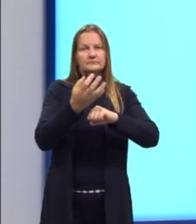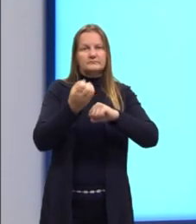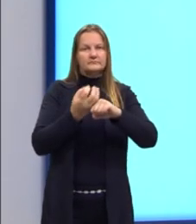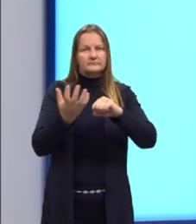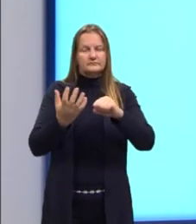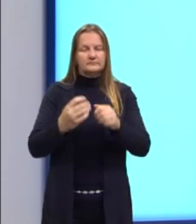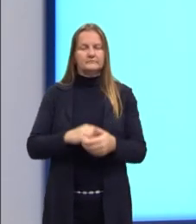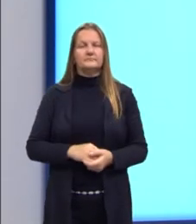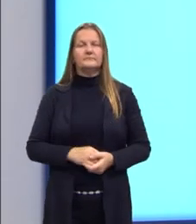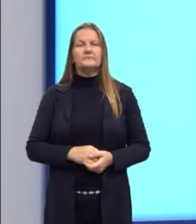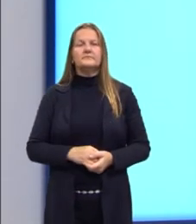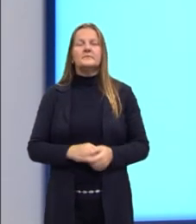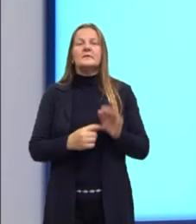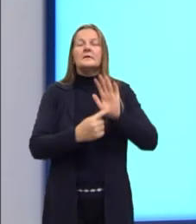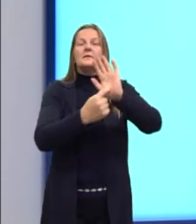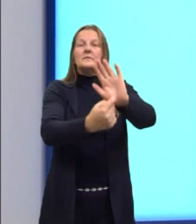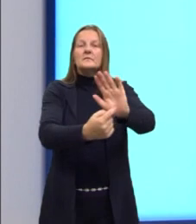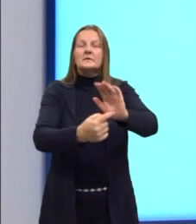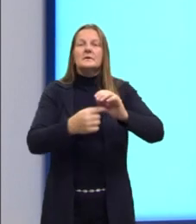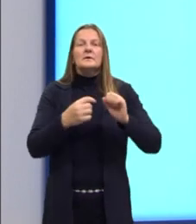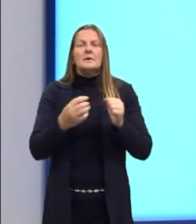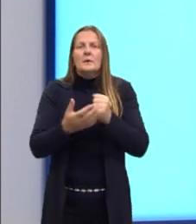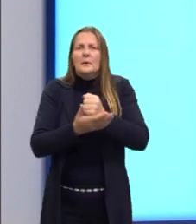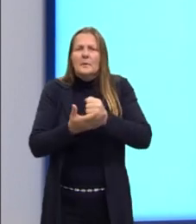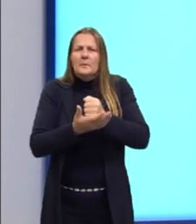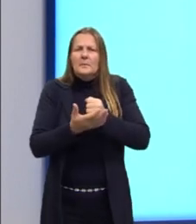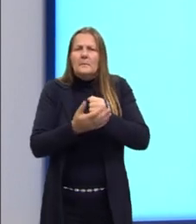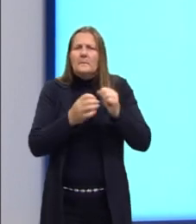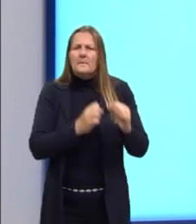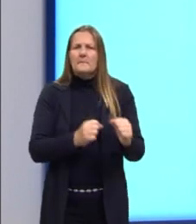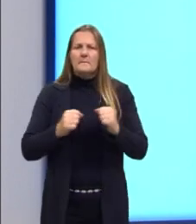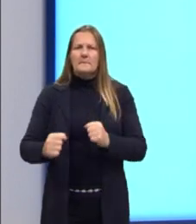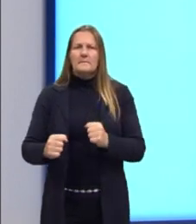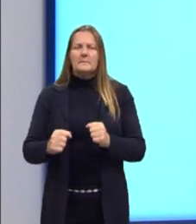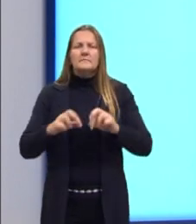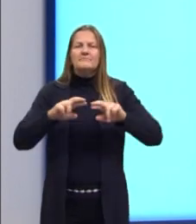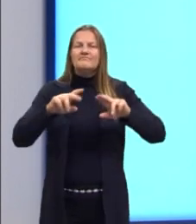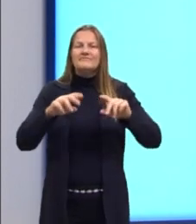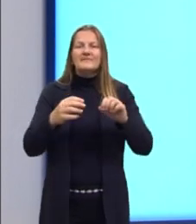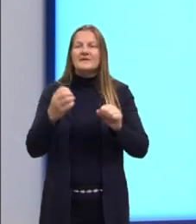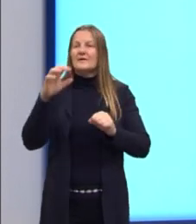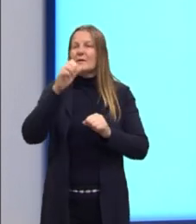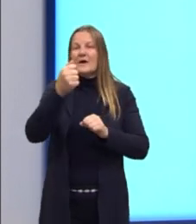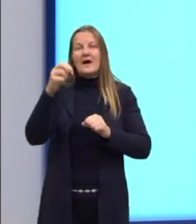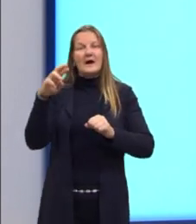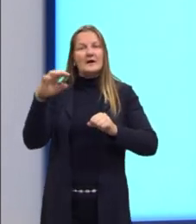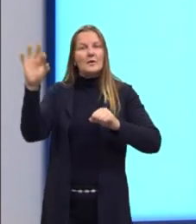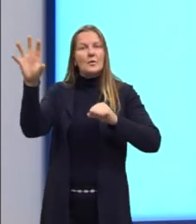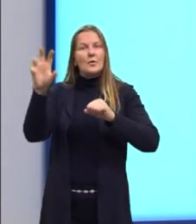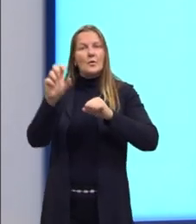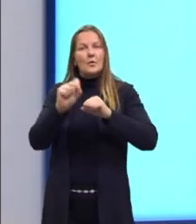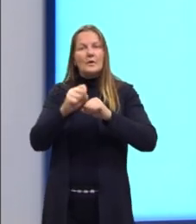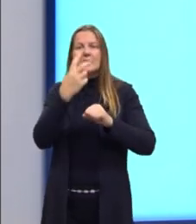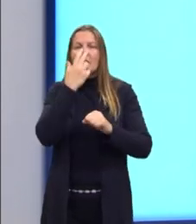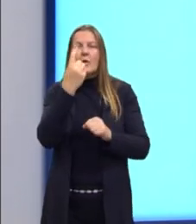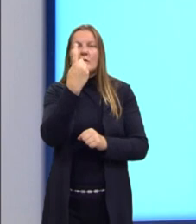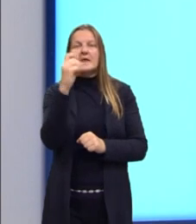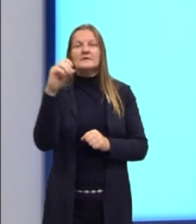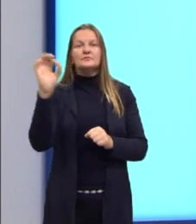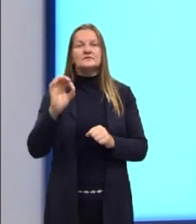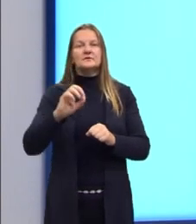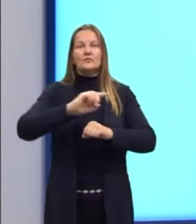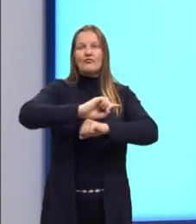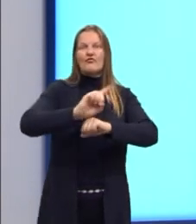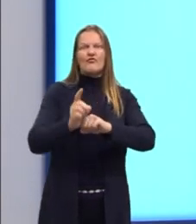ela apresenta um baixo poder de penetração e ela se desloca pelo ar com uma velocidade de 10 porcento